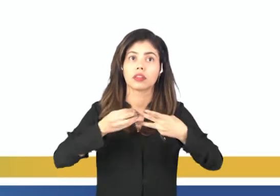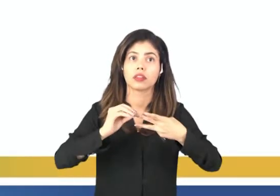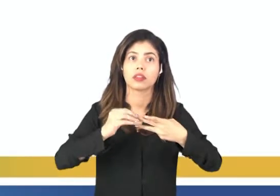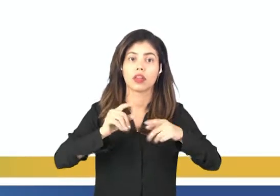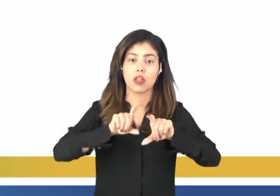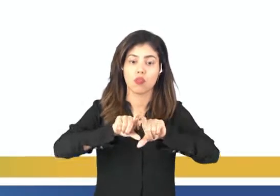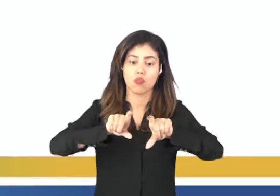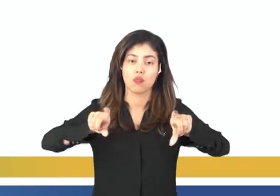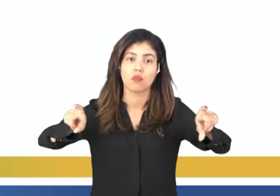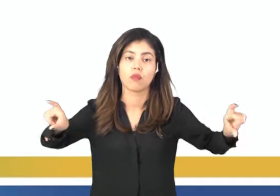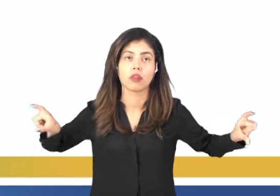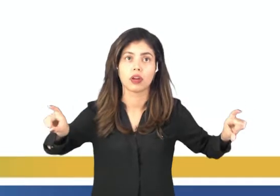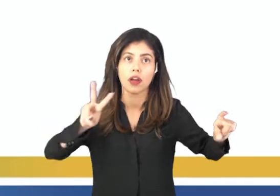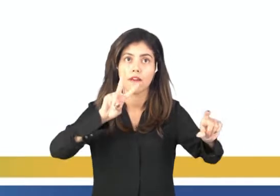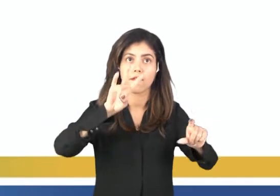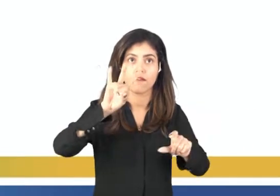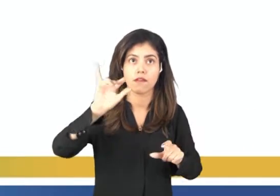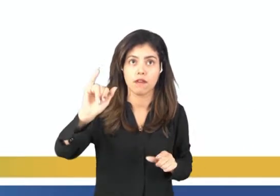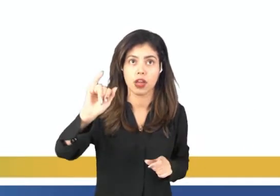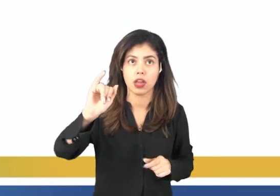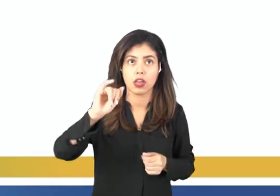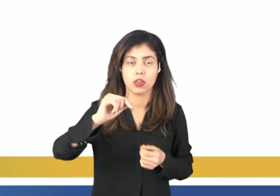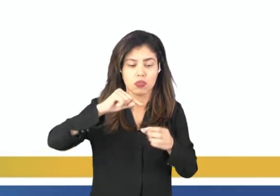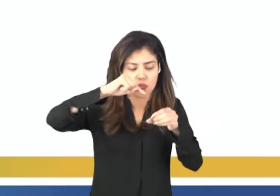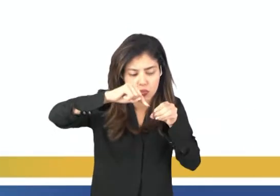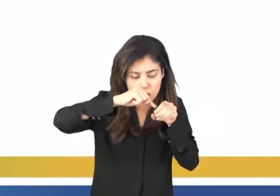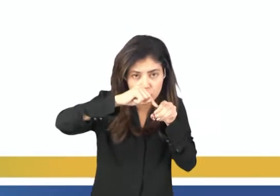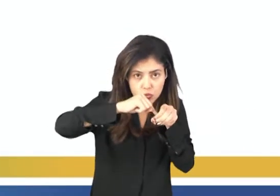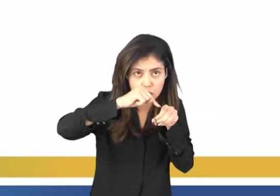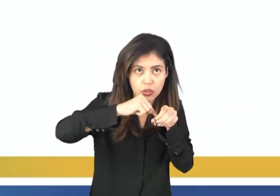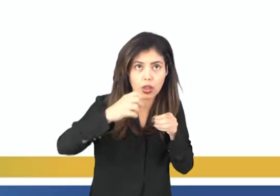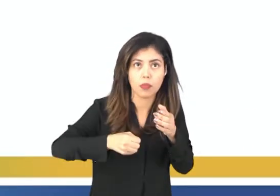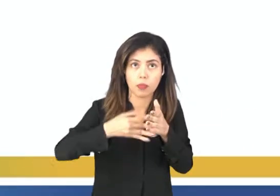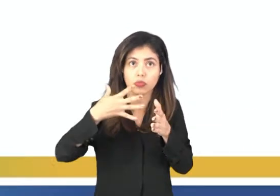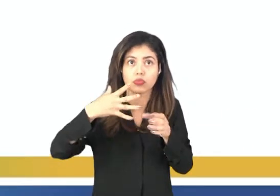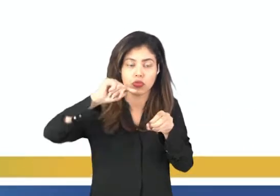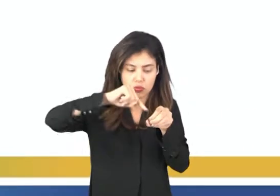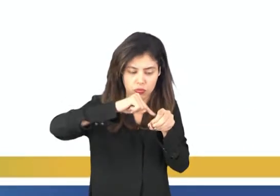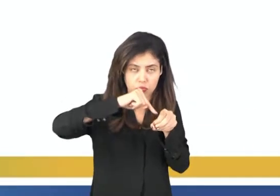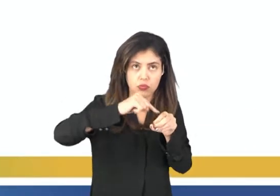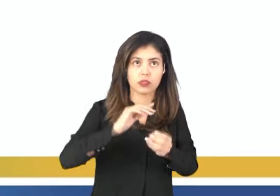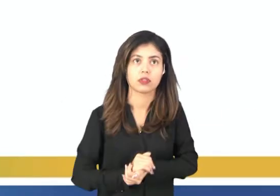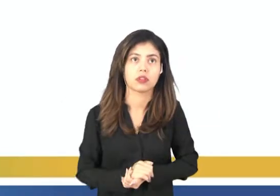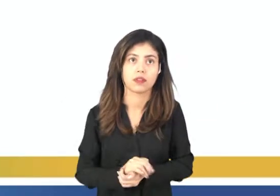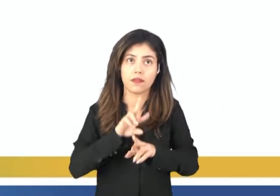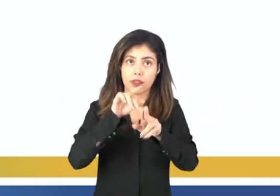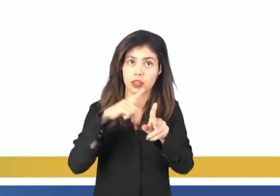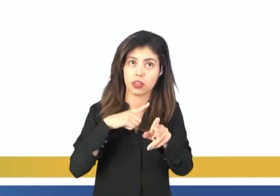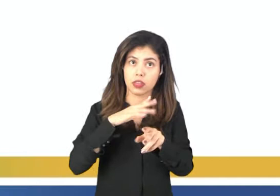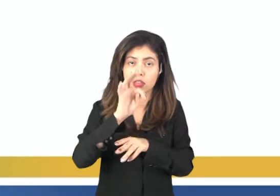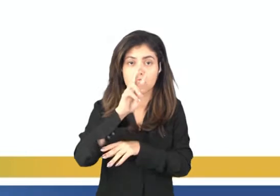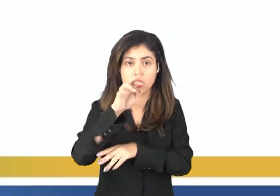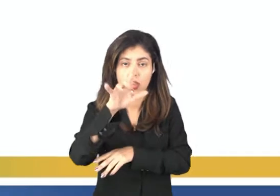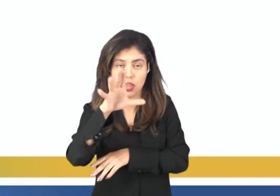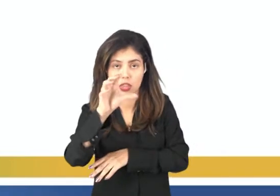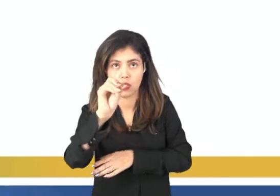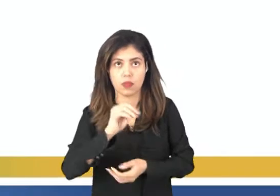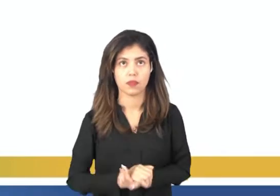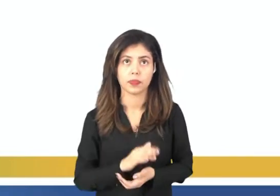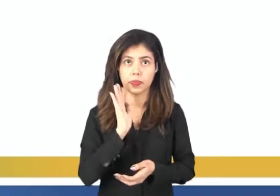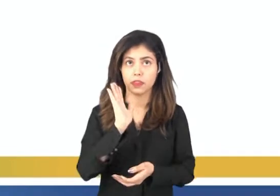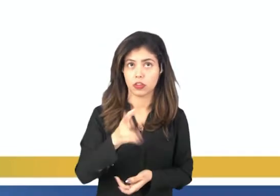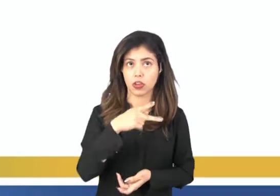se lembre que as longas que vão ter vários núcleos e por isso vão ser chamadas de multinucleadas e que vão ter certas estriações